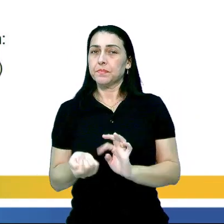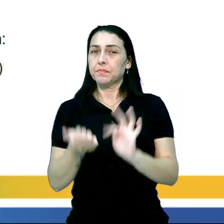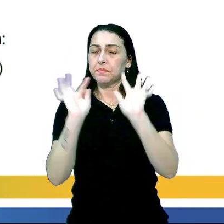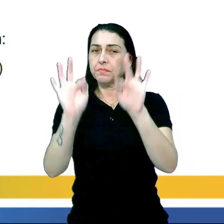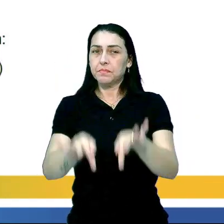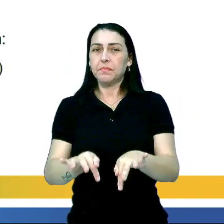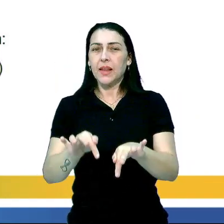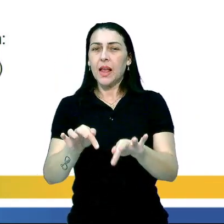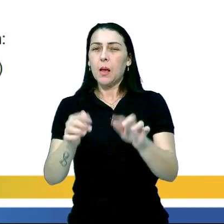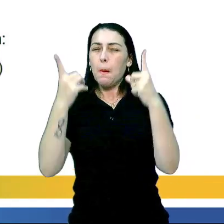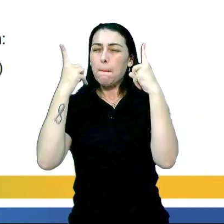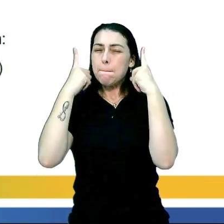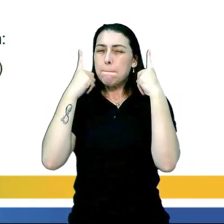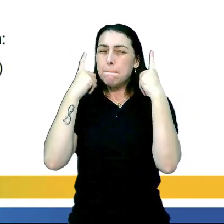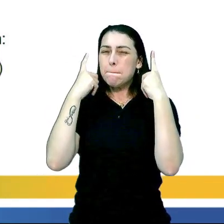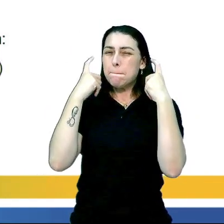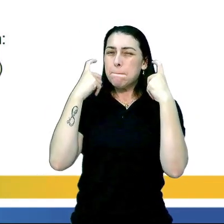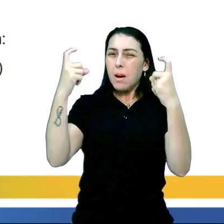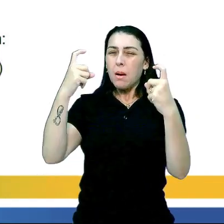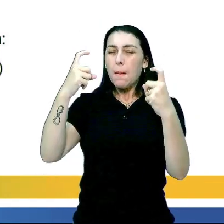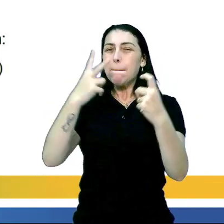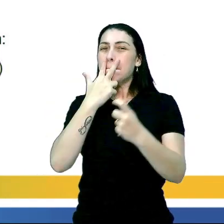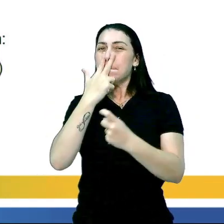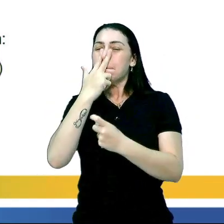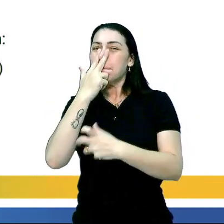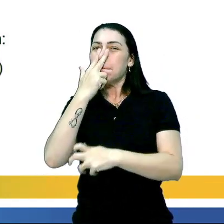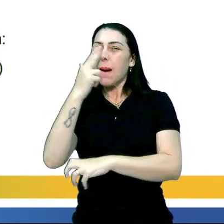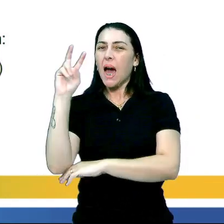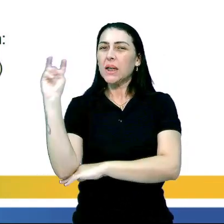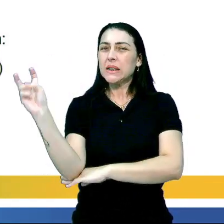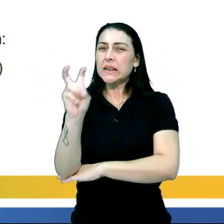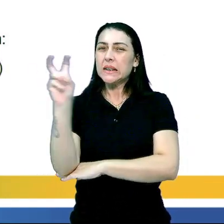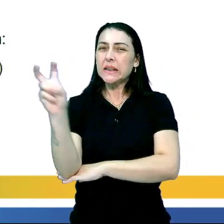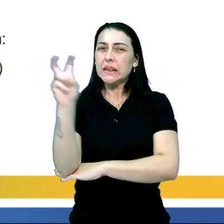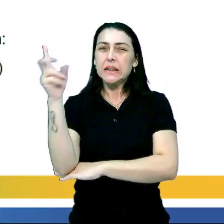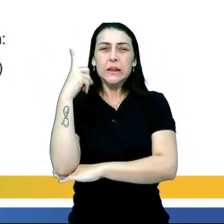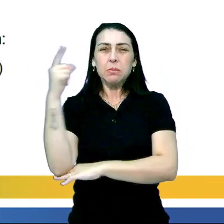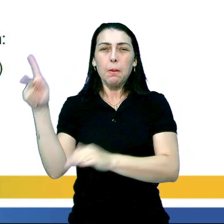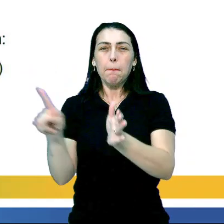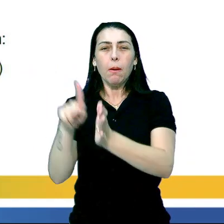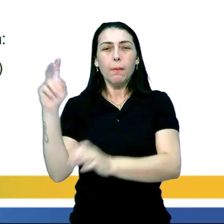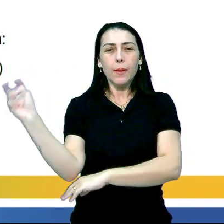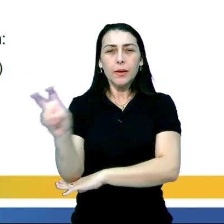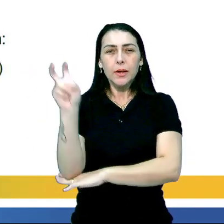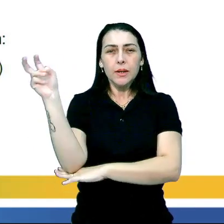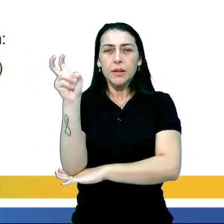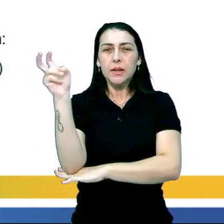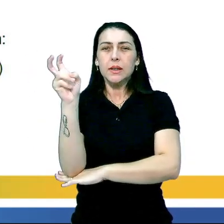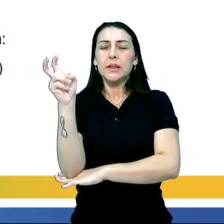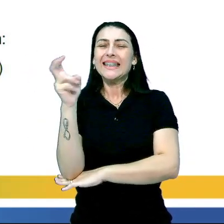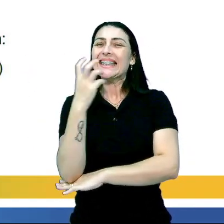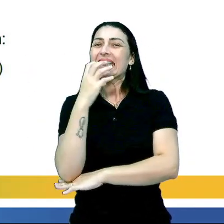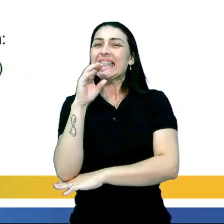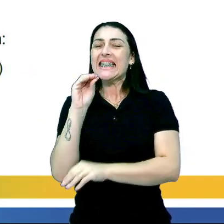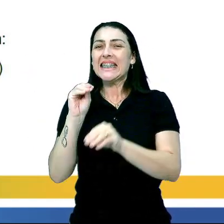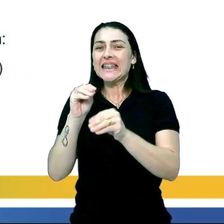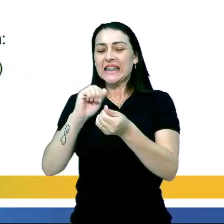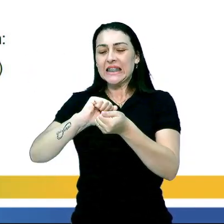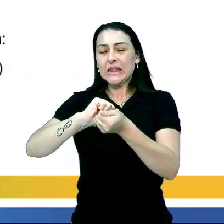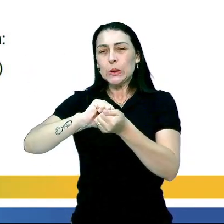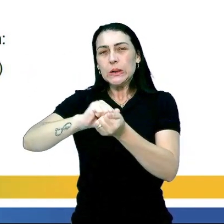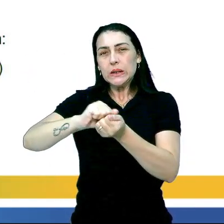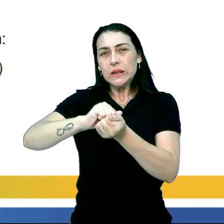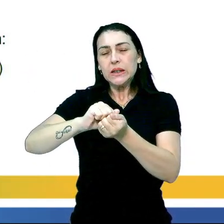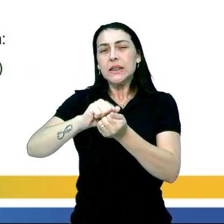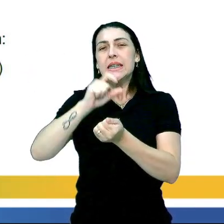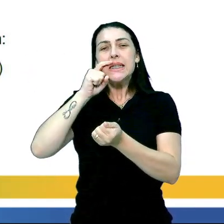concluindo. Faz um barulho medonho, como chocalho de cobra. É o rangido dos